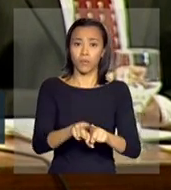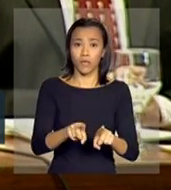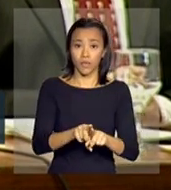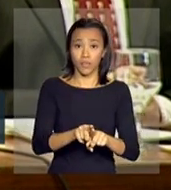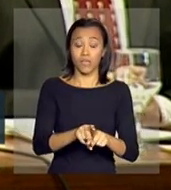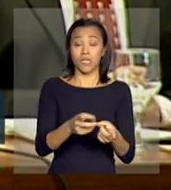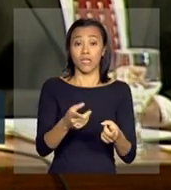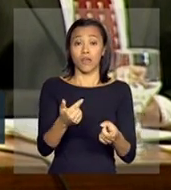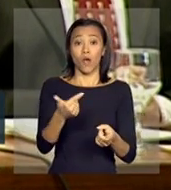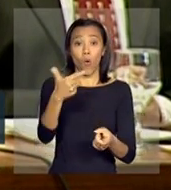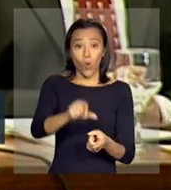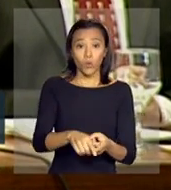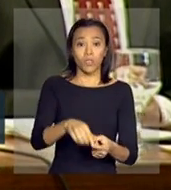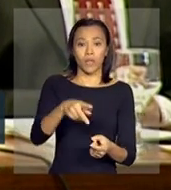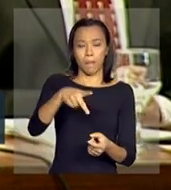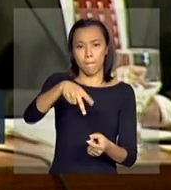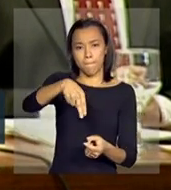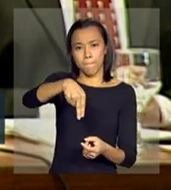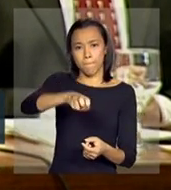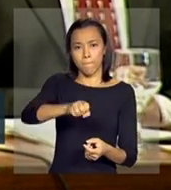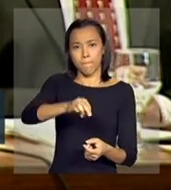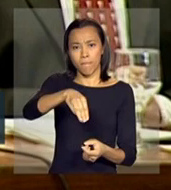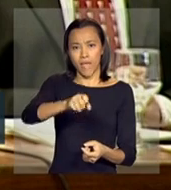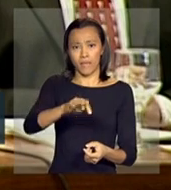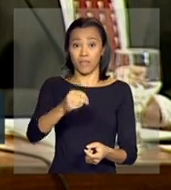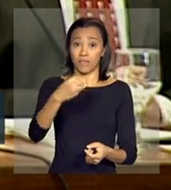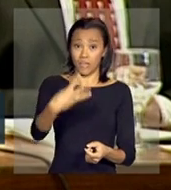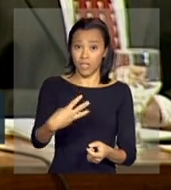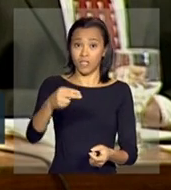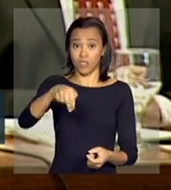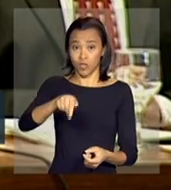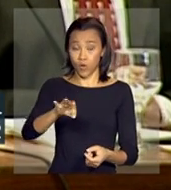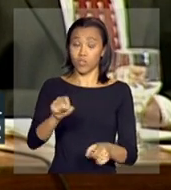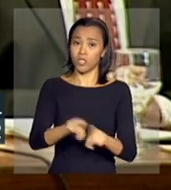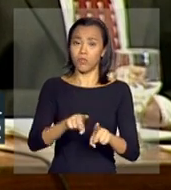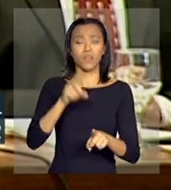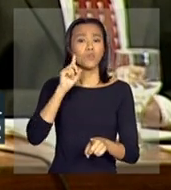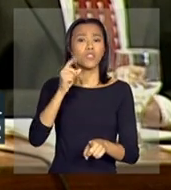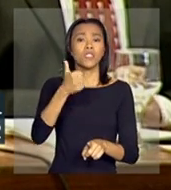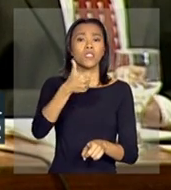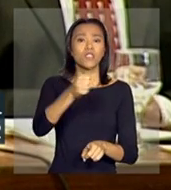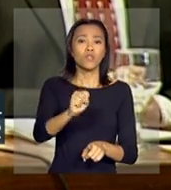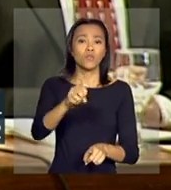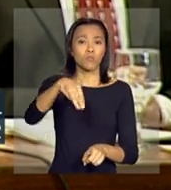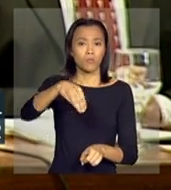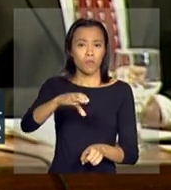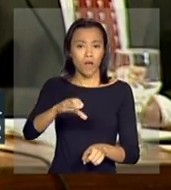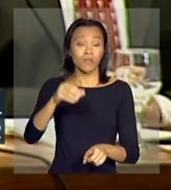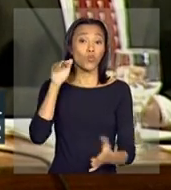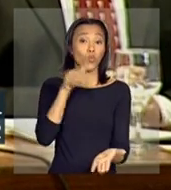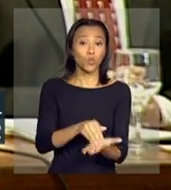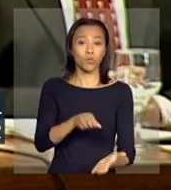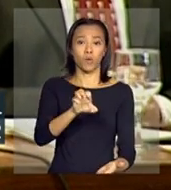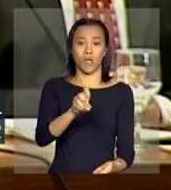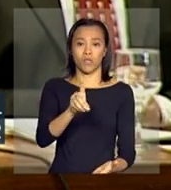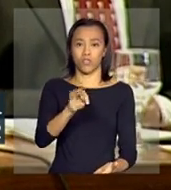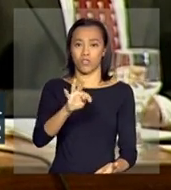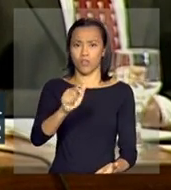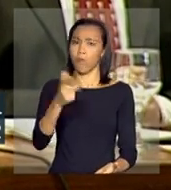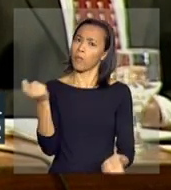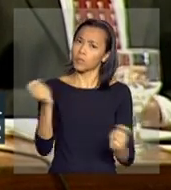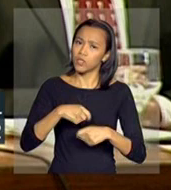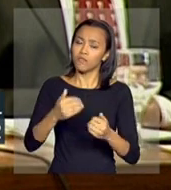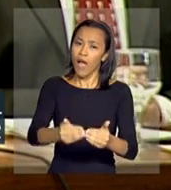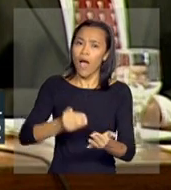das obras da Meta 3 Norte e, no dia 18 de março, a publicação do último edital para podermos